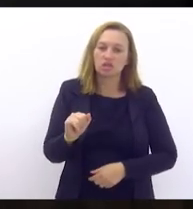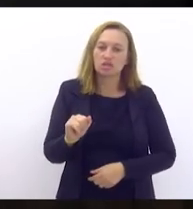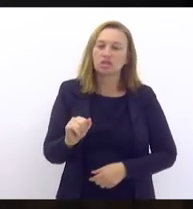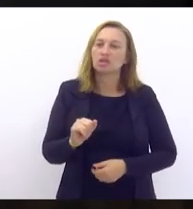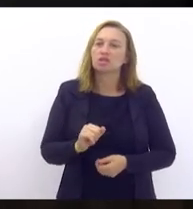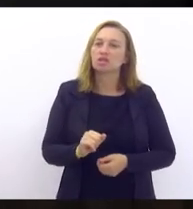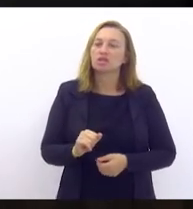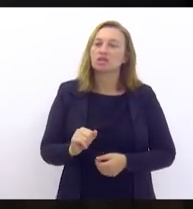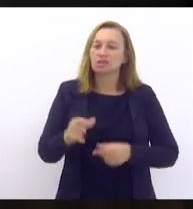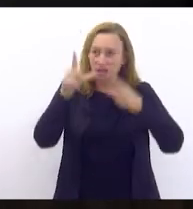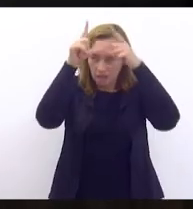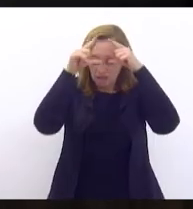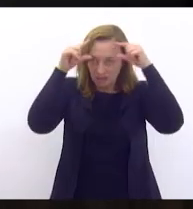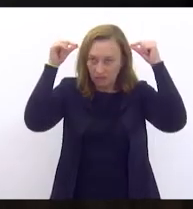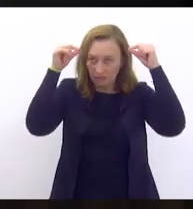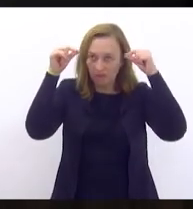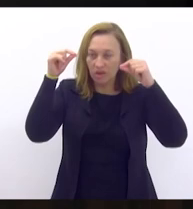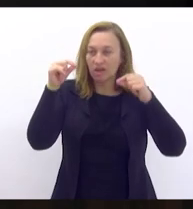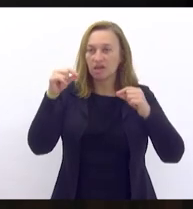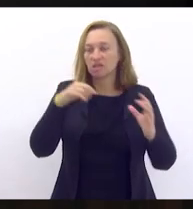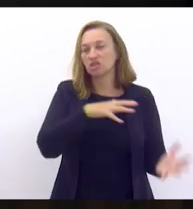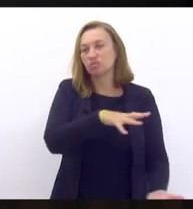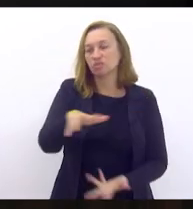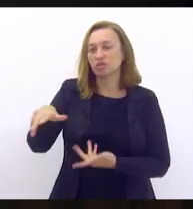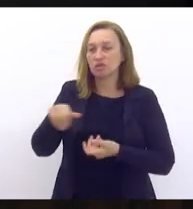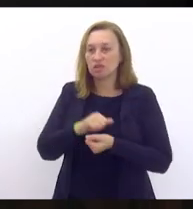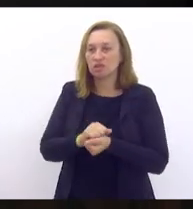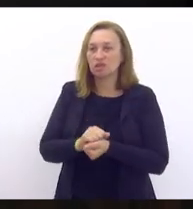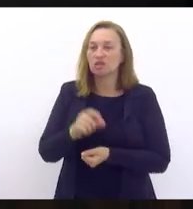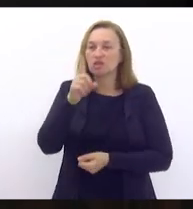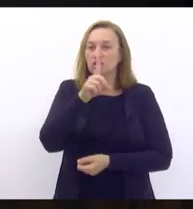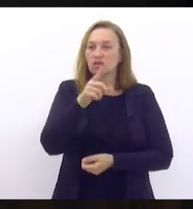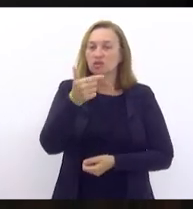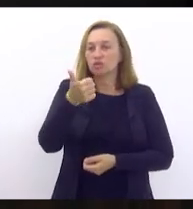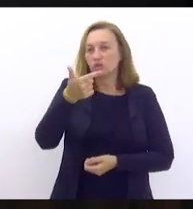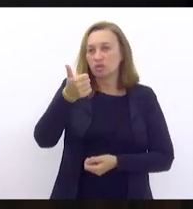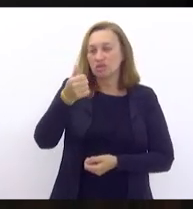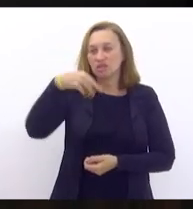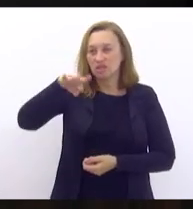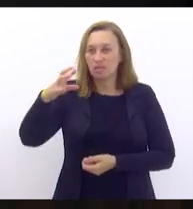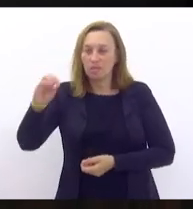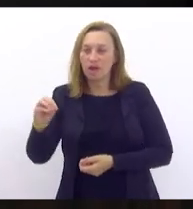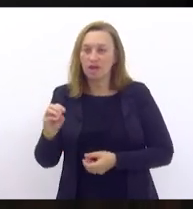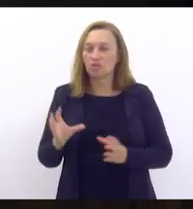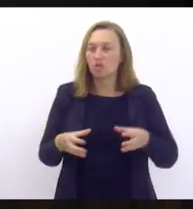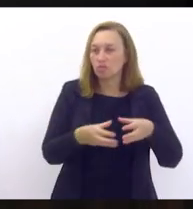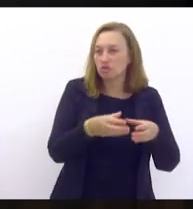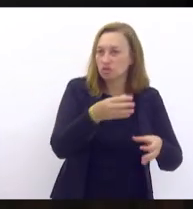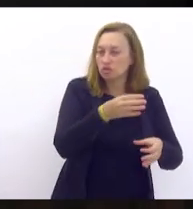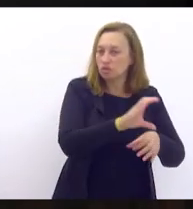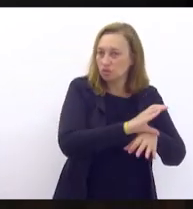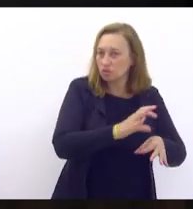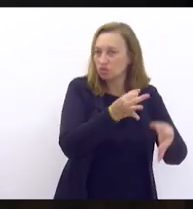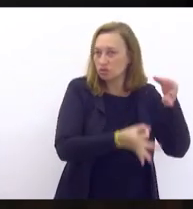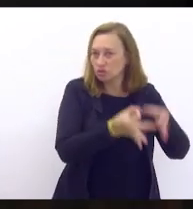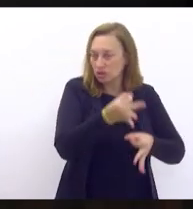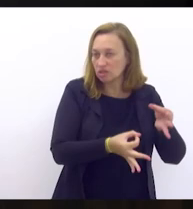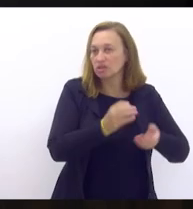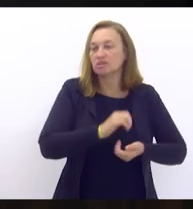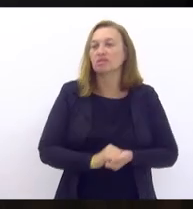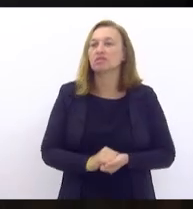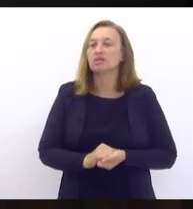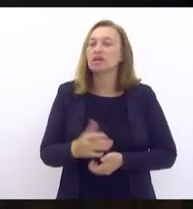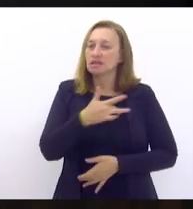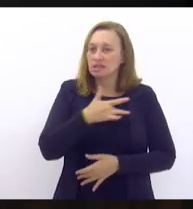da Enfermagem, a ser comemorado anualmente em 12 de maio. Pareceres das comissões Constituição e Justiça pela Juridicidade